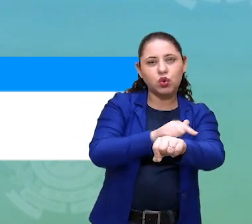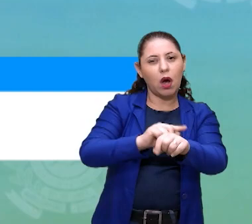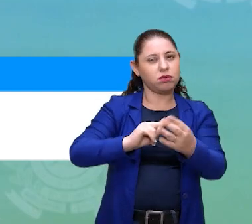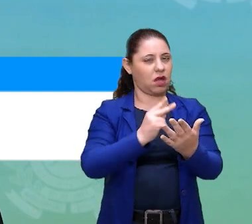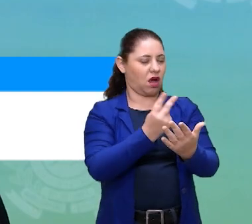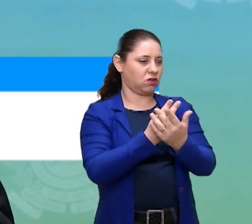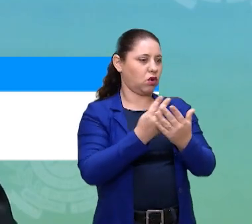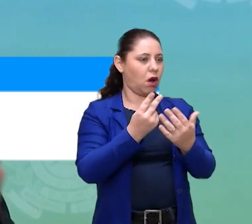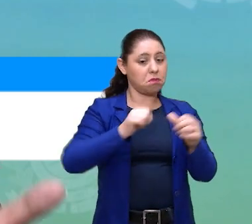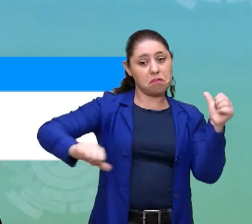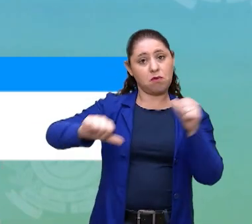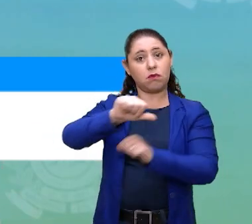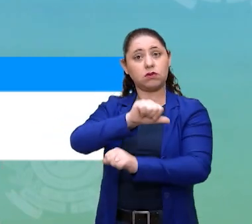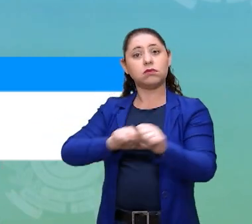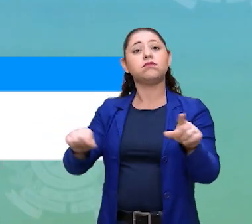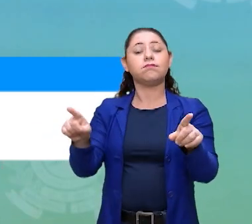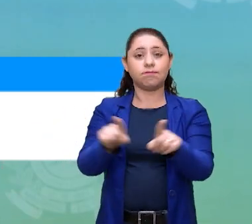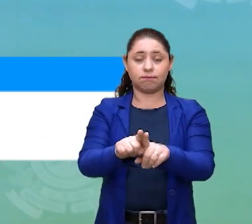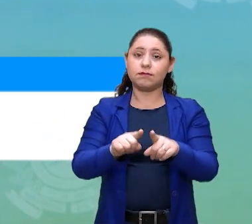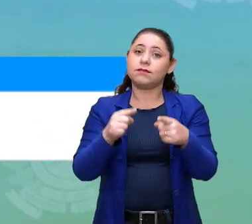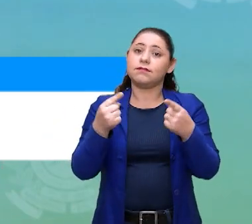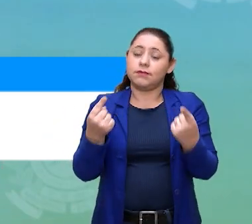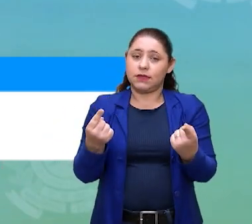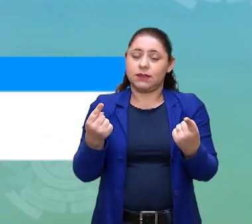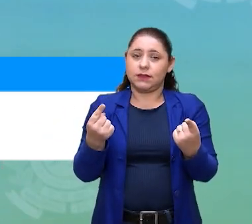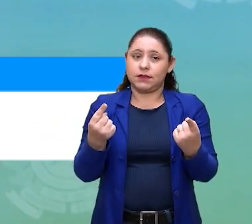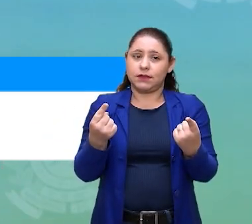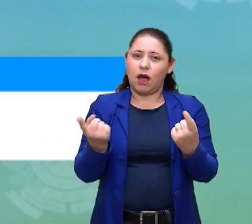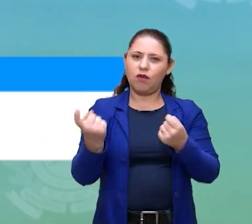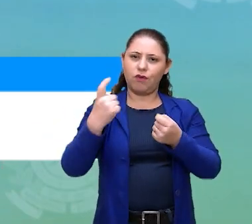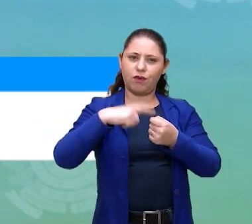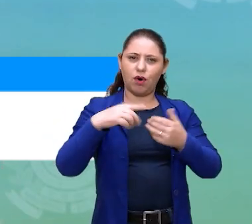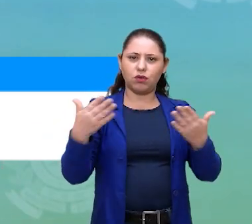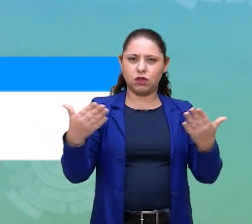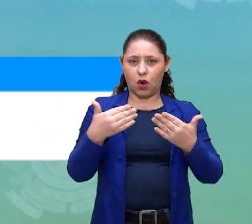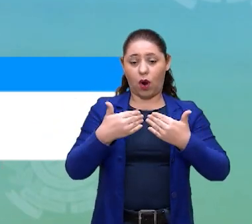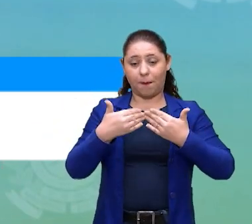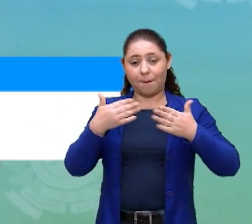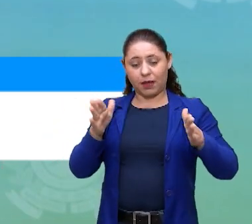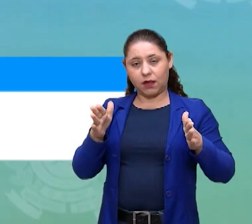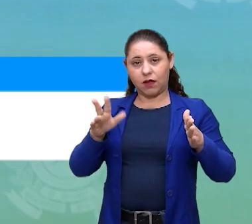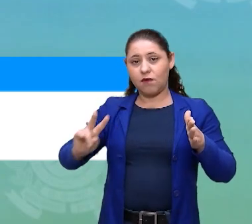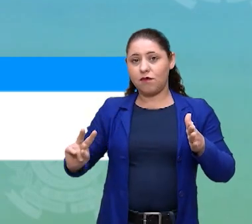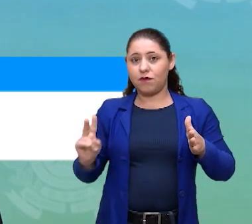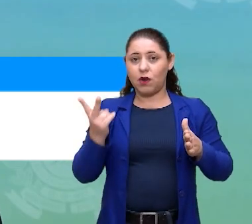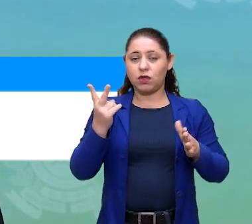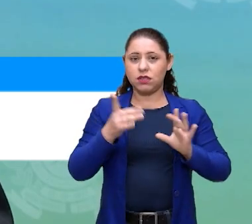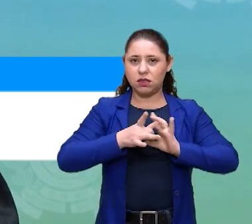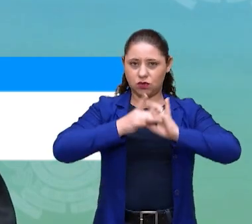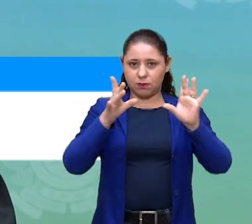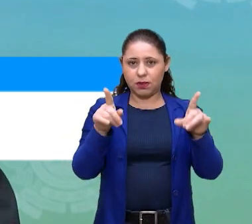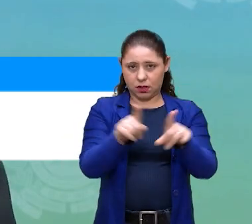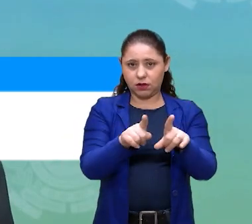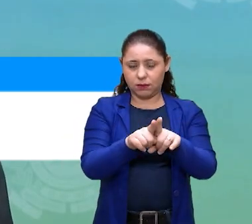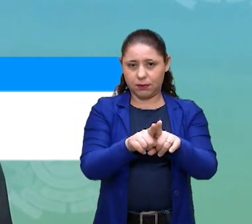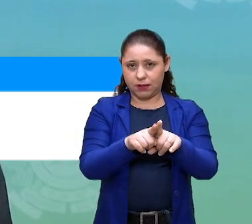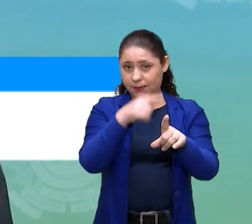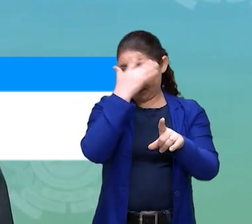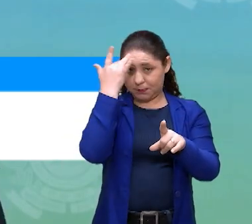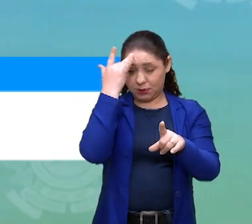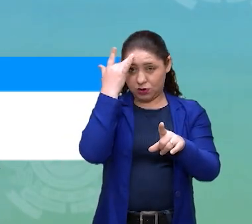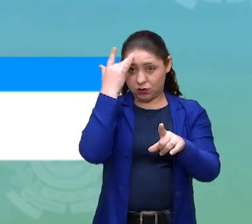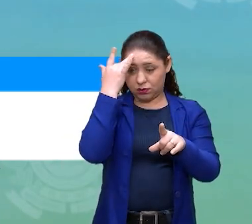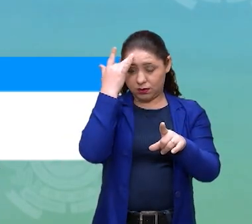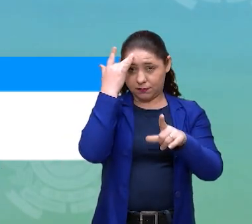hábitos que faziam, que não faz mais, mas com esse retorno, além de valorização da